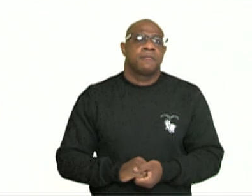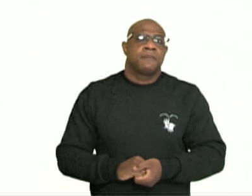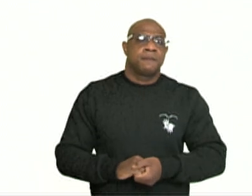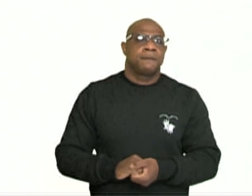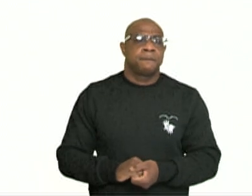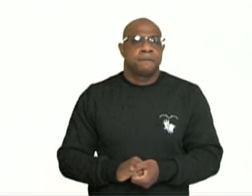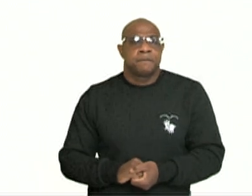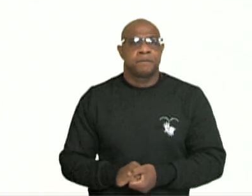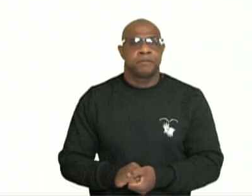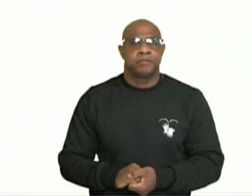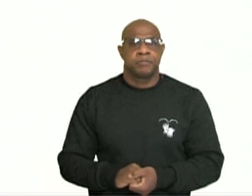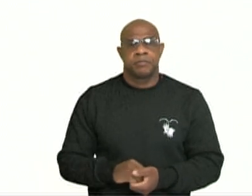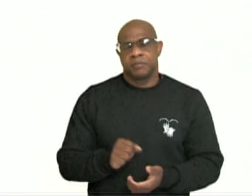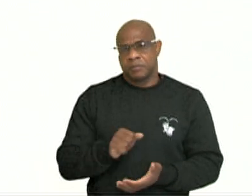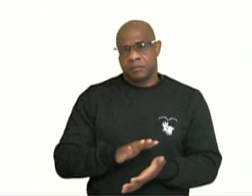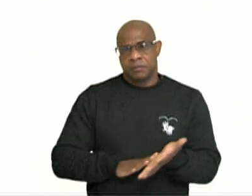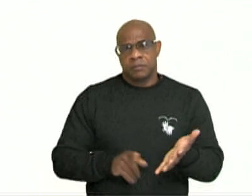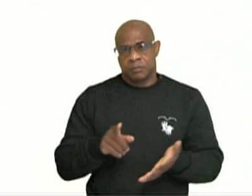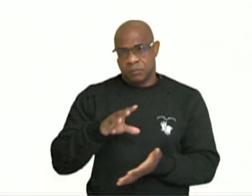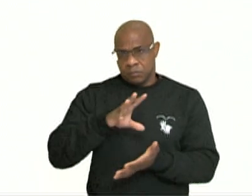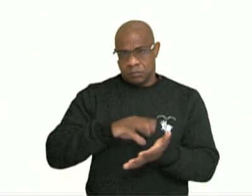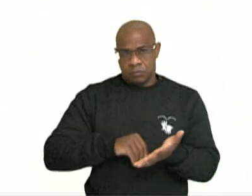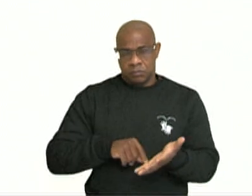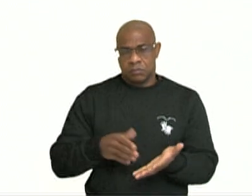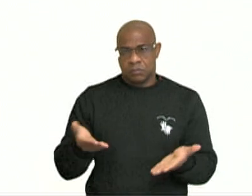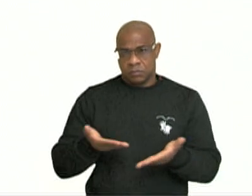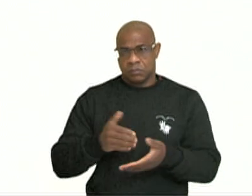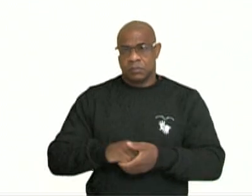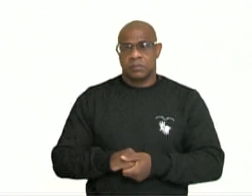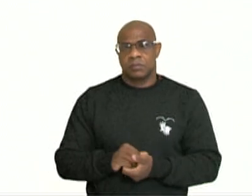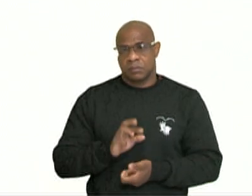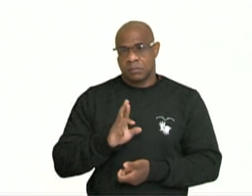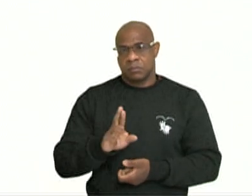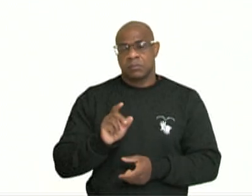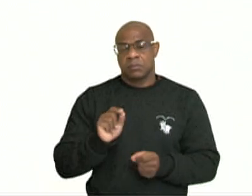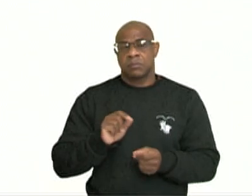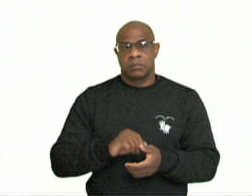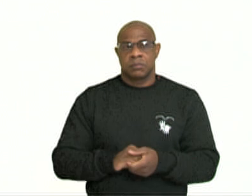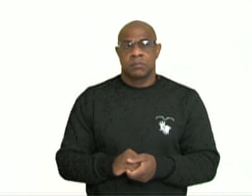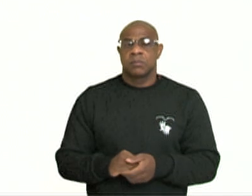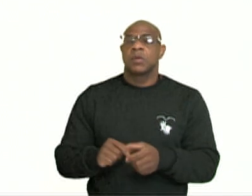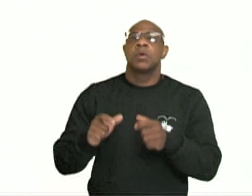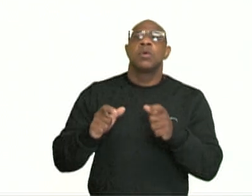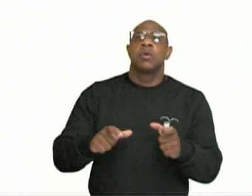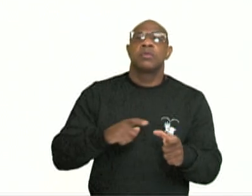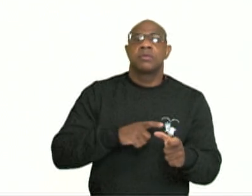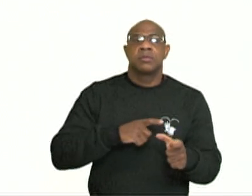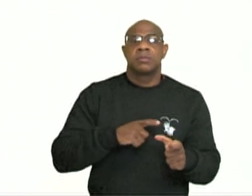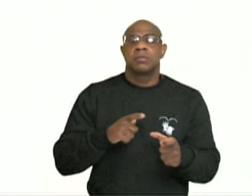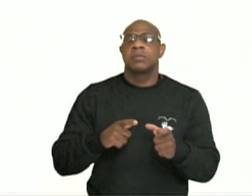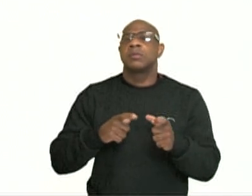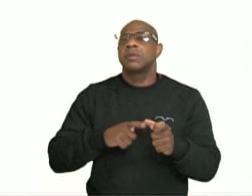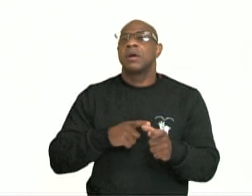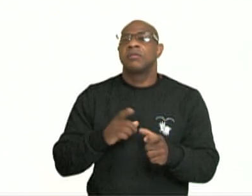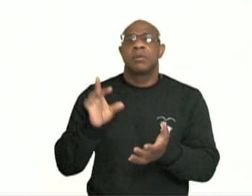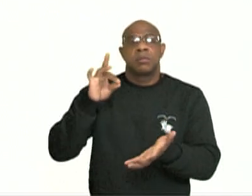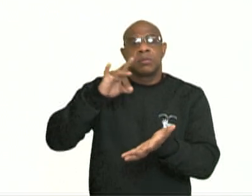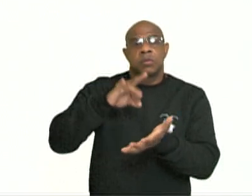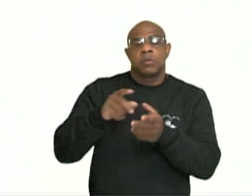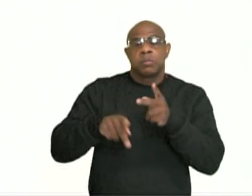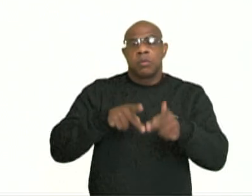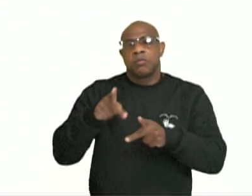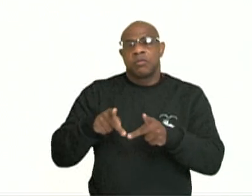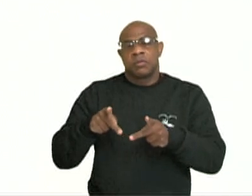É com vocês, primeira atividade, copie a pergunta em seu caderno, responda. Onde estavam localizados os povos originários da América do